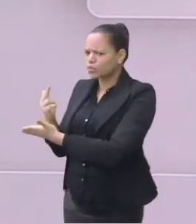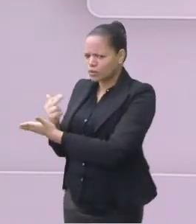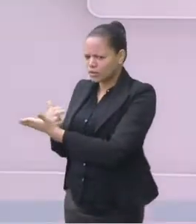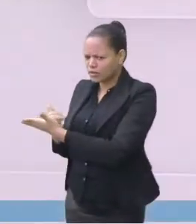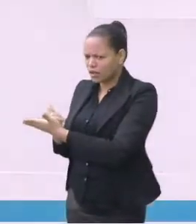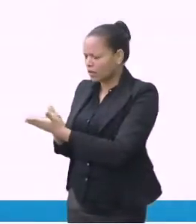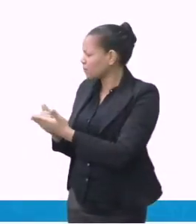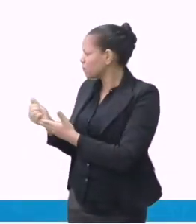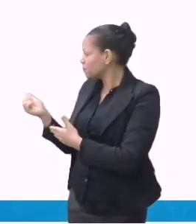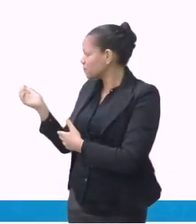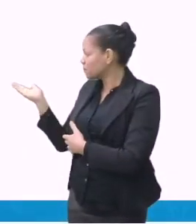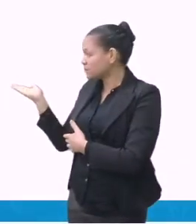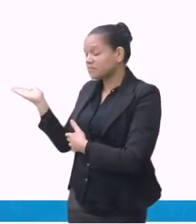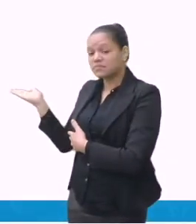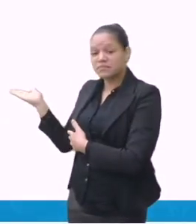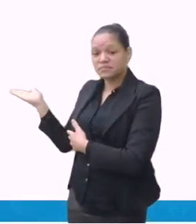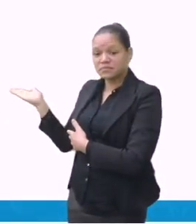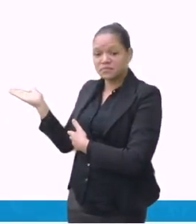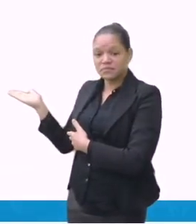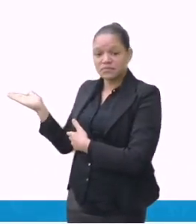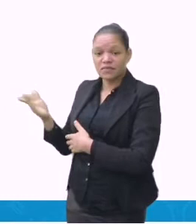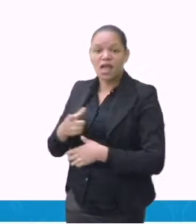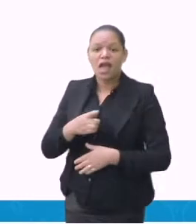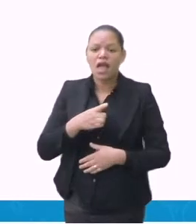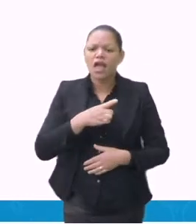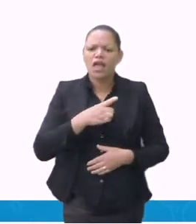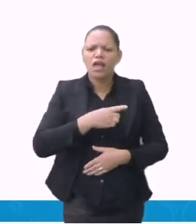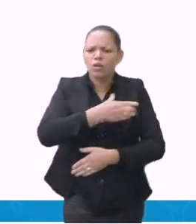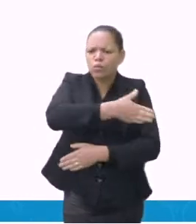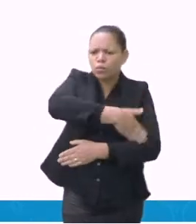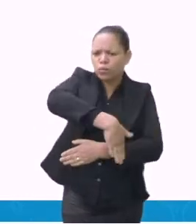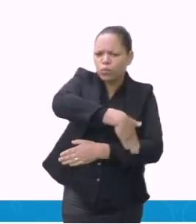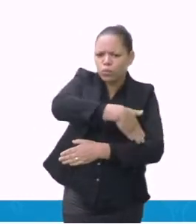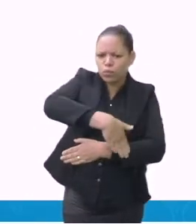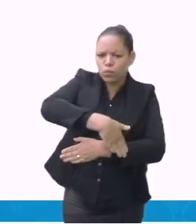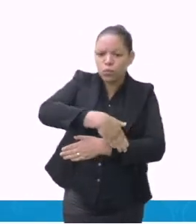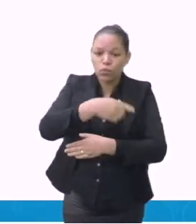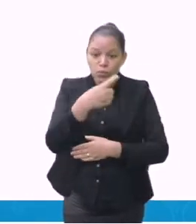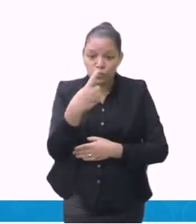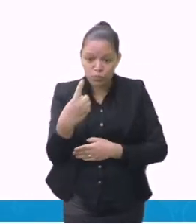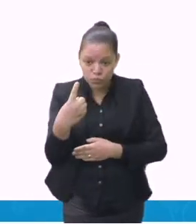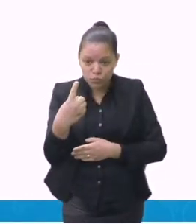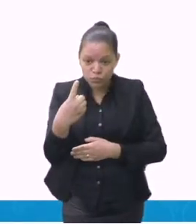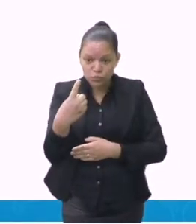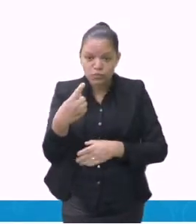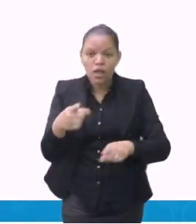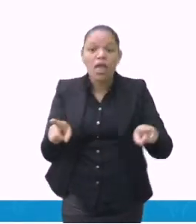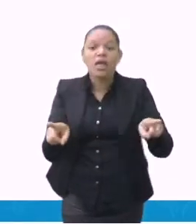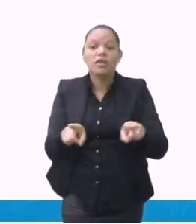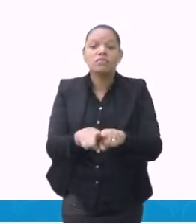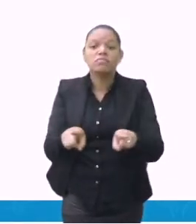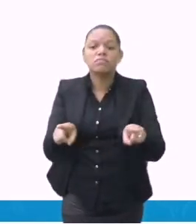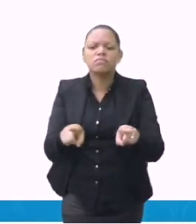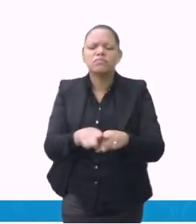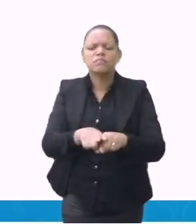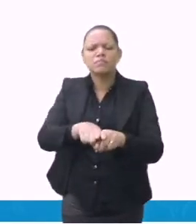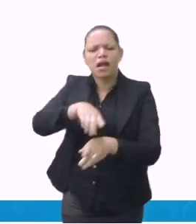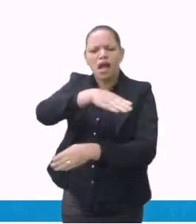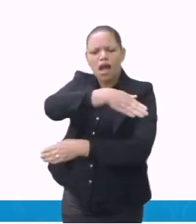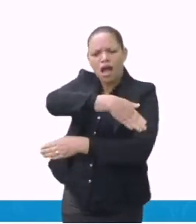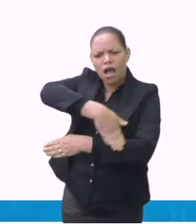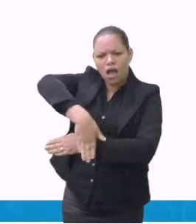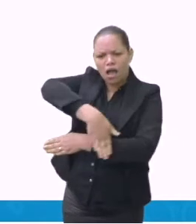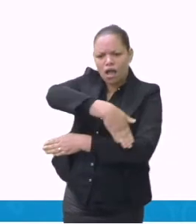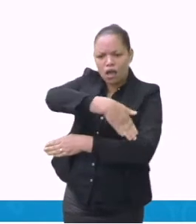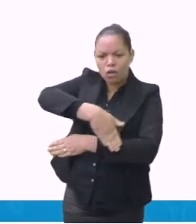lá? Nós temos aqui a Rua 1 e Rua 2. Então, nós estamos falando especificamente aqui, olha, da Rua